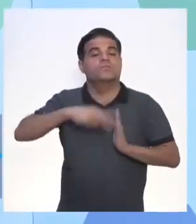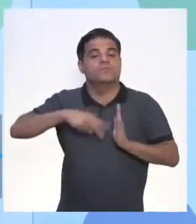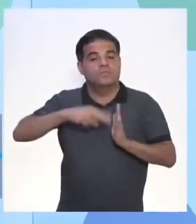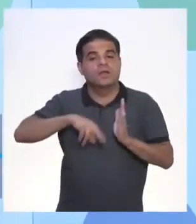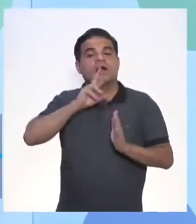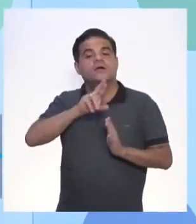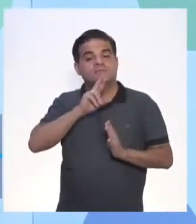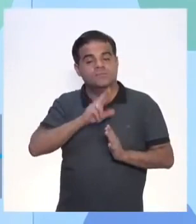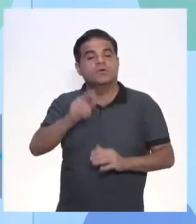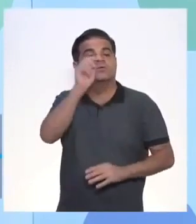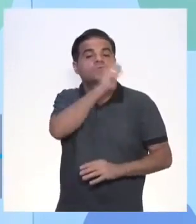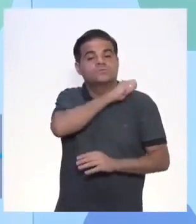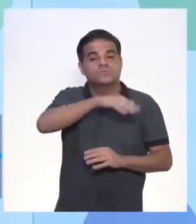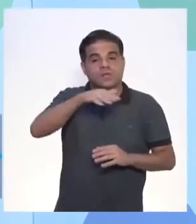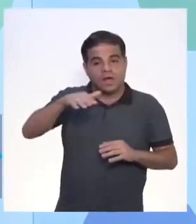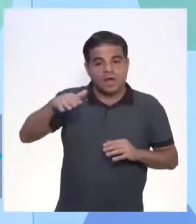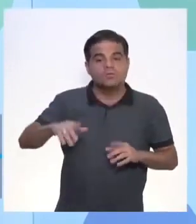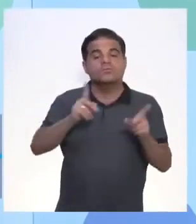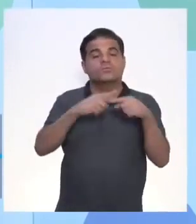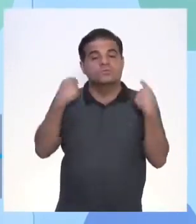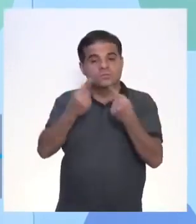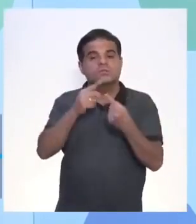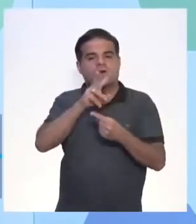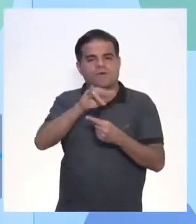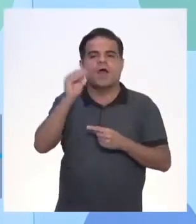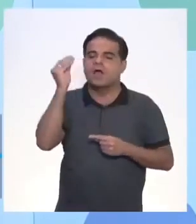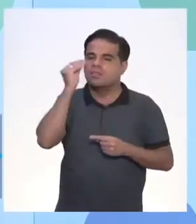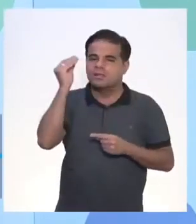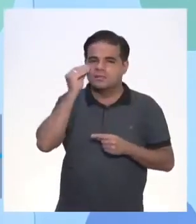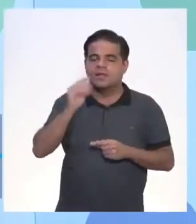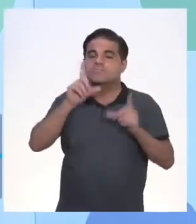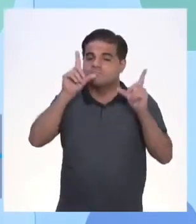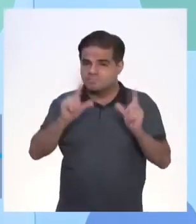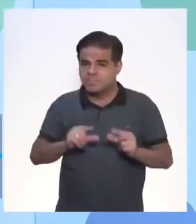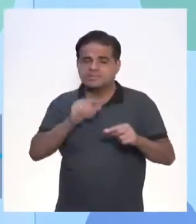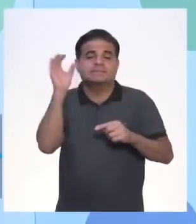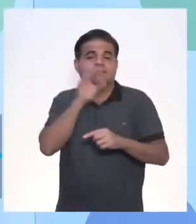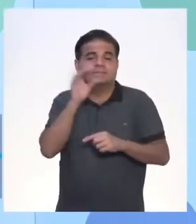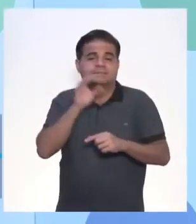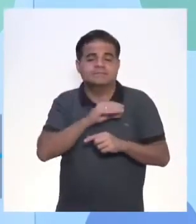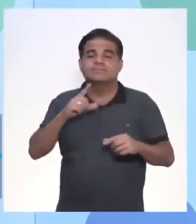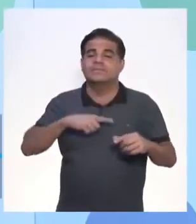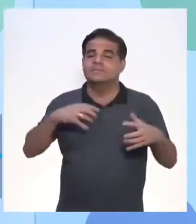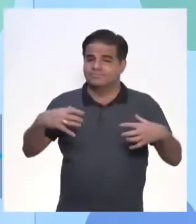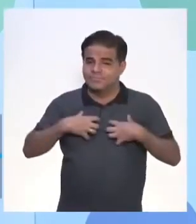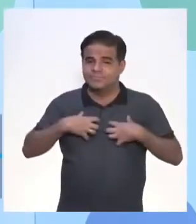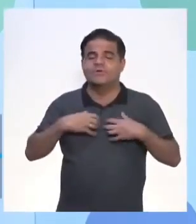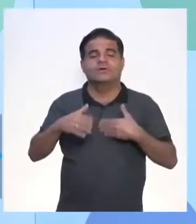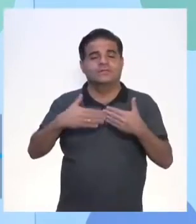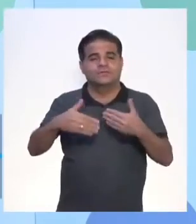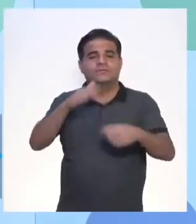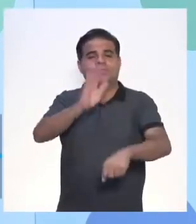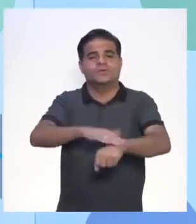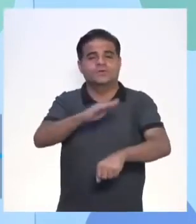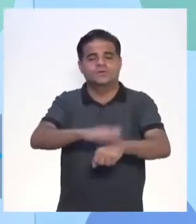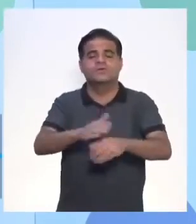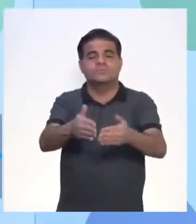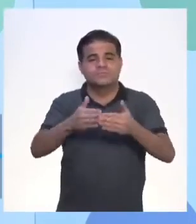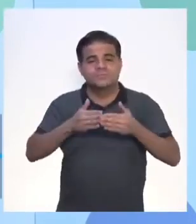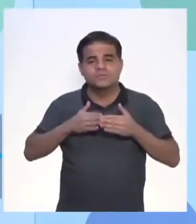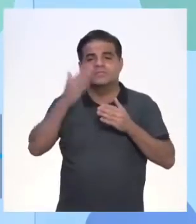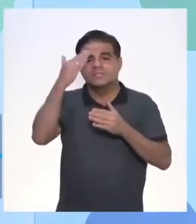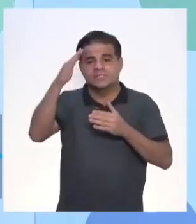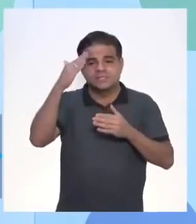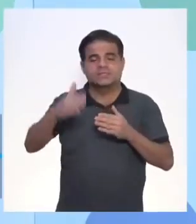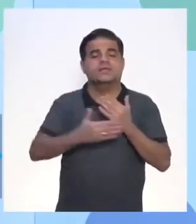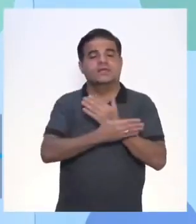alunos. Por favor, coloquem. E a gente vai tentar ser menos acelerado. Mas, assim, tem aquele choque com o tempo. Então, eu peço que vocês entendam um